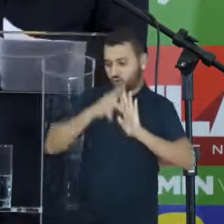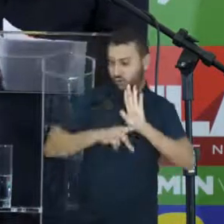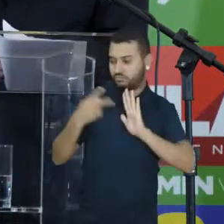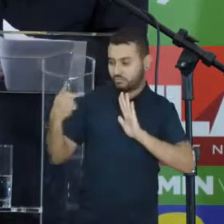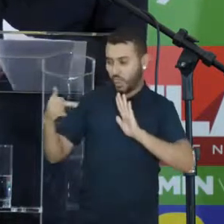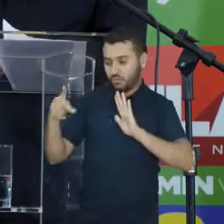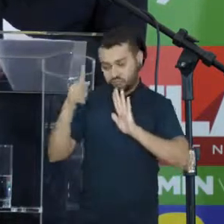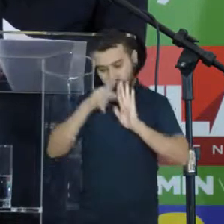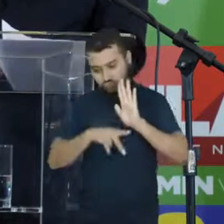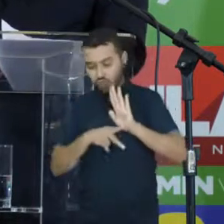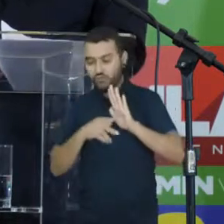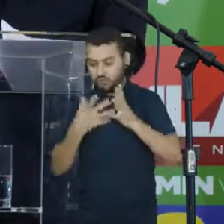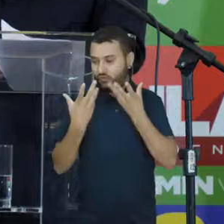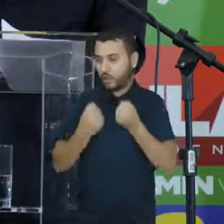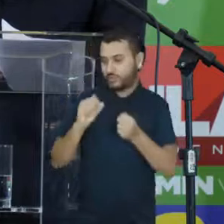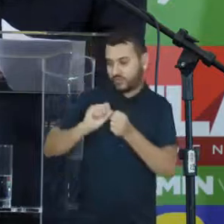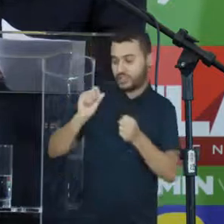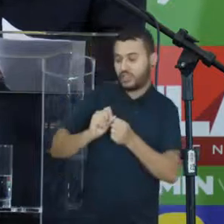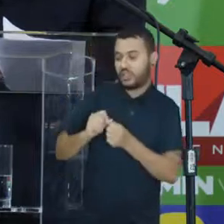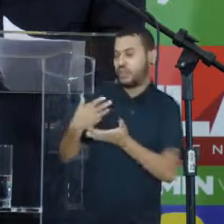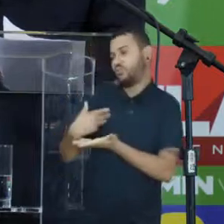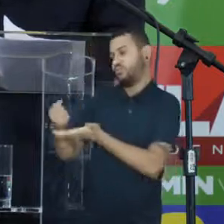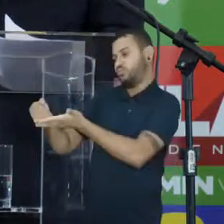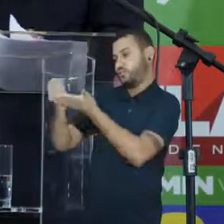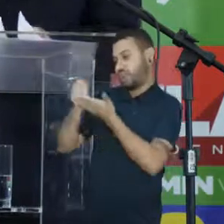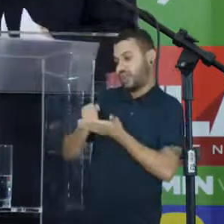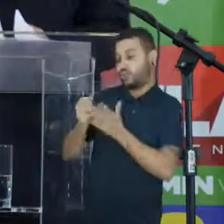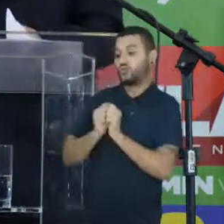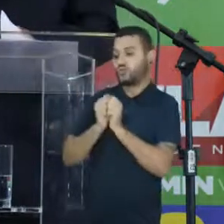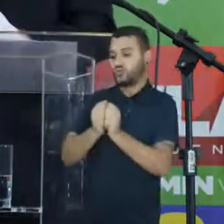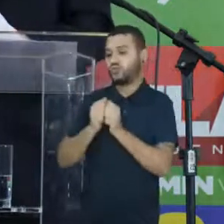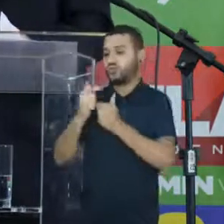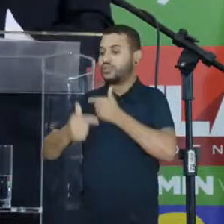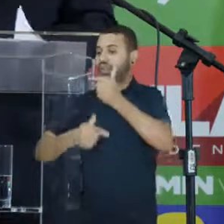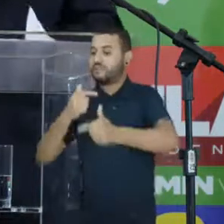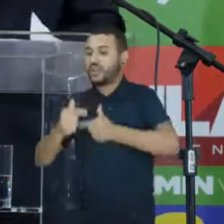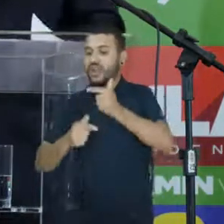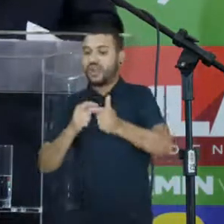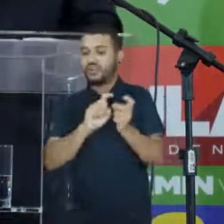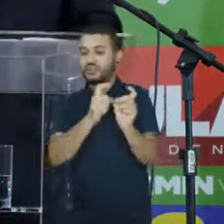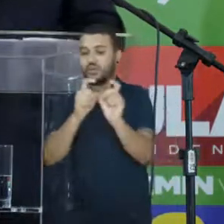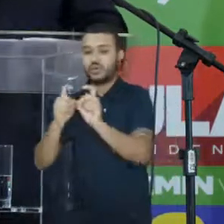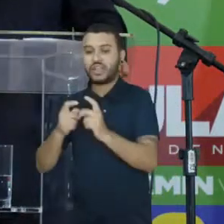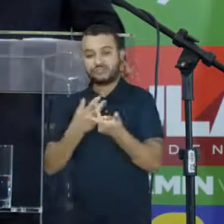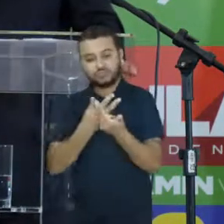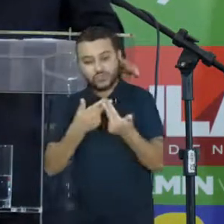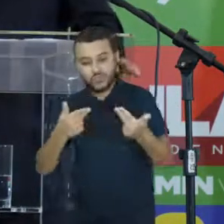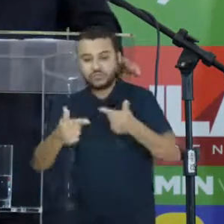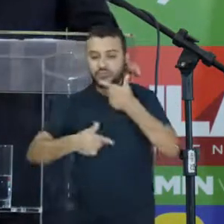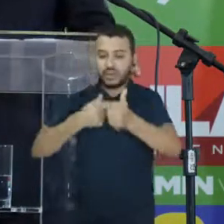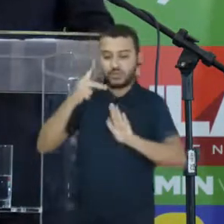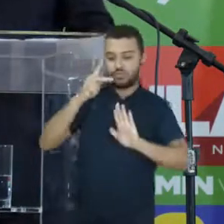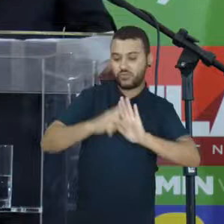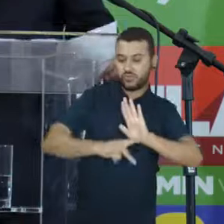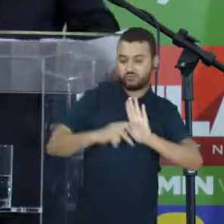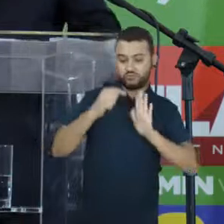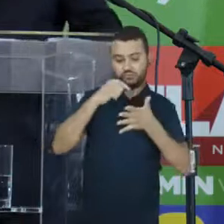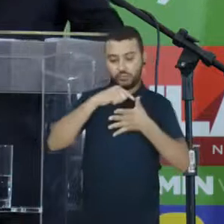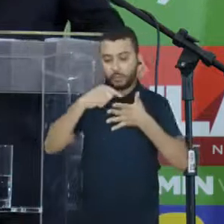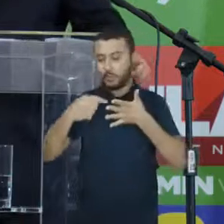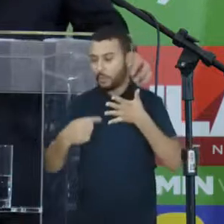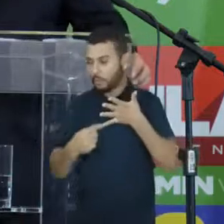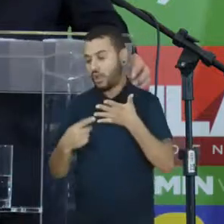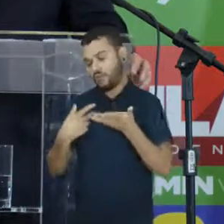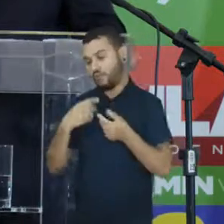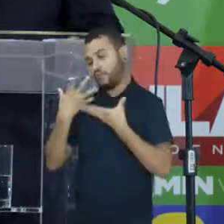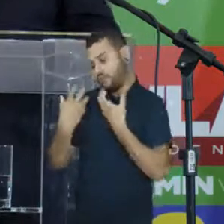você esteja junto para ajudar a executar cada uma dessas coisas que você propõe, porque ela vai precisar